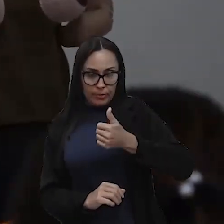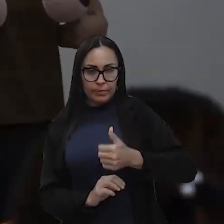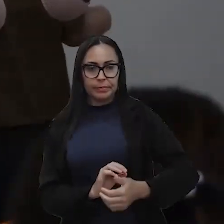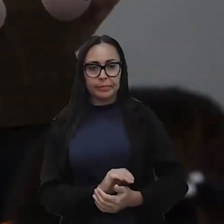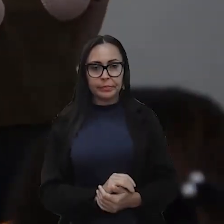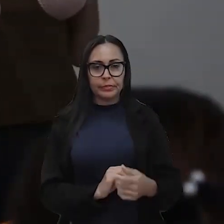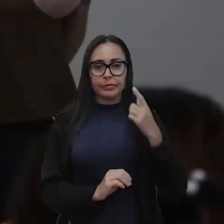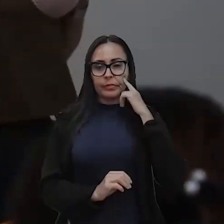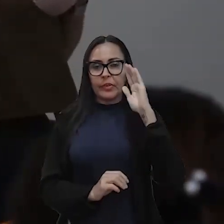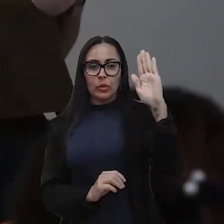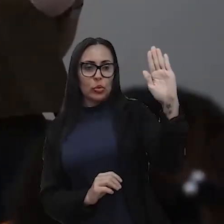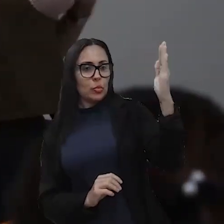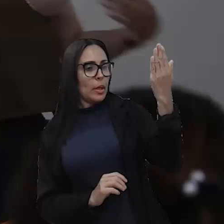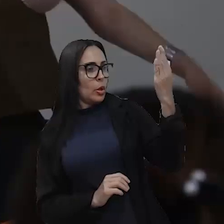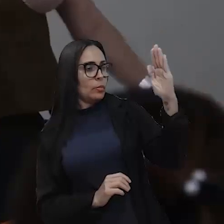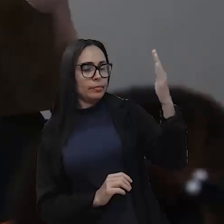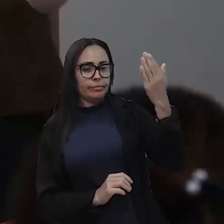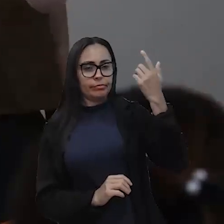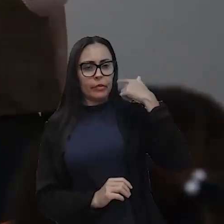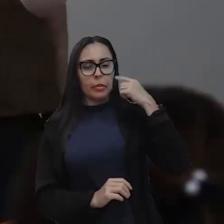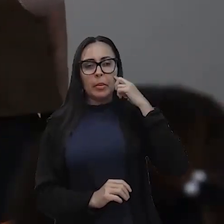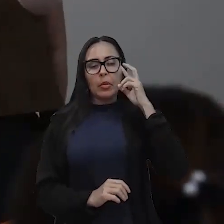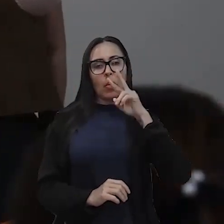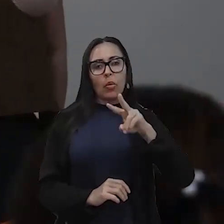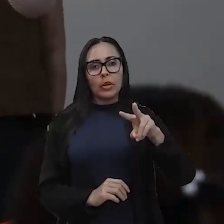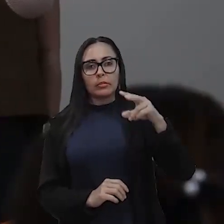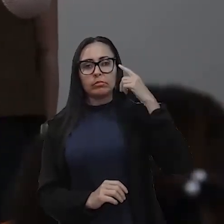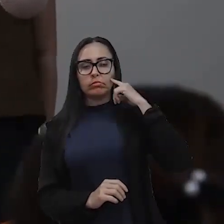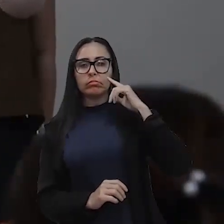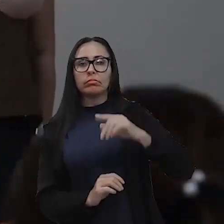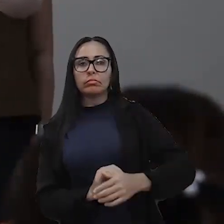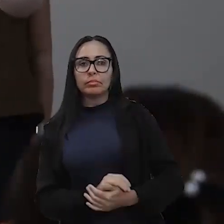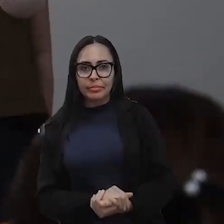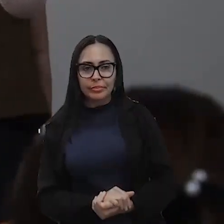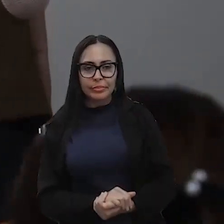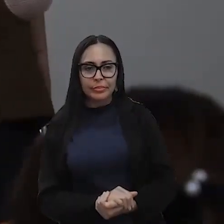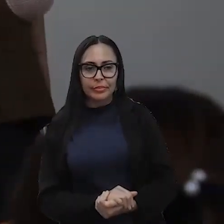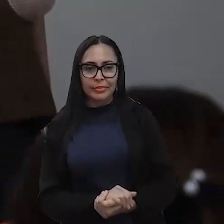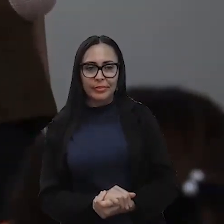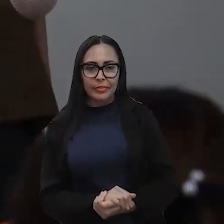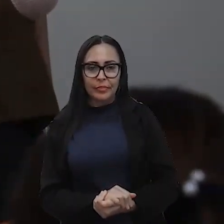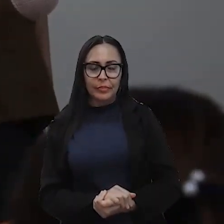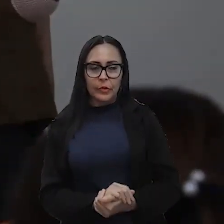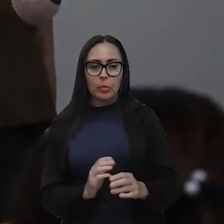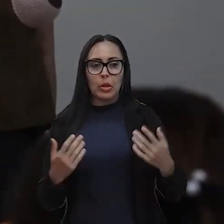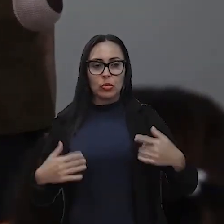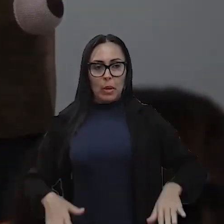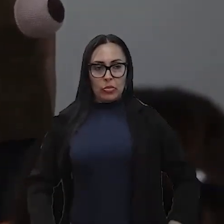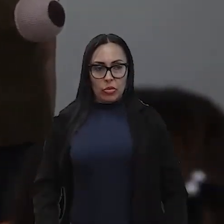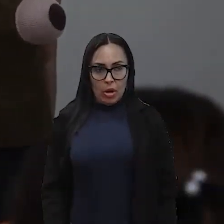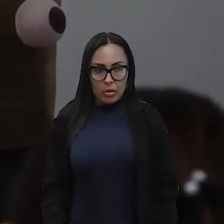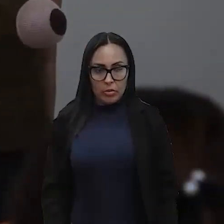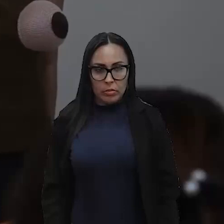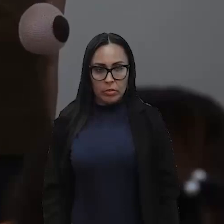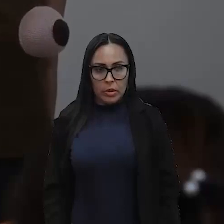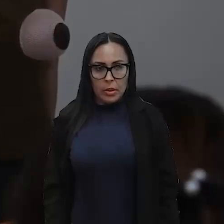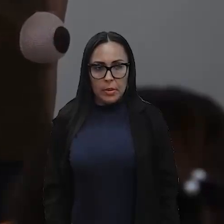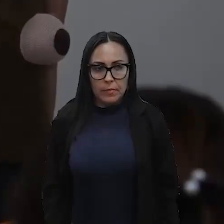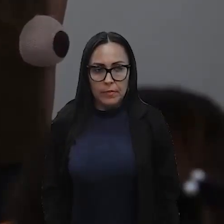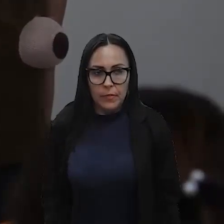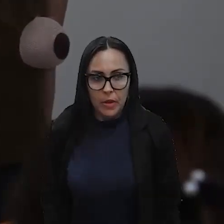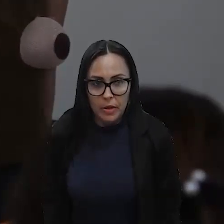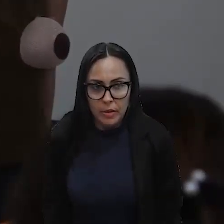sim. Primeiro olha. Sim. Com os braços baixados. Mas inclina um